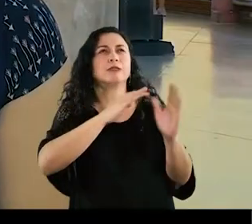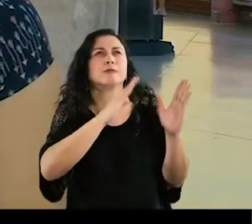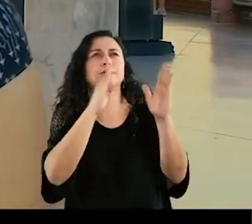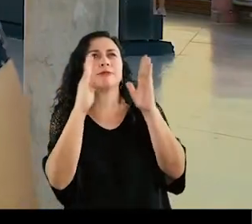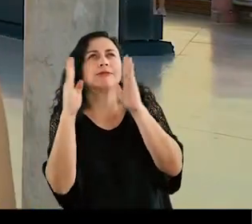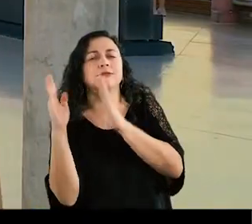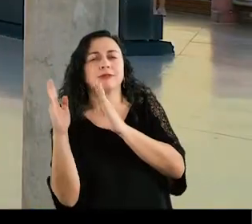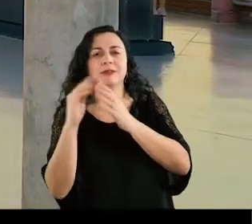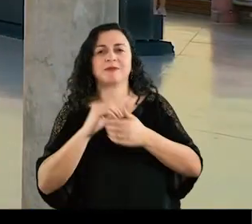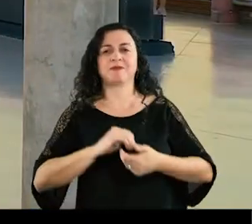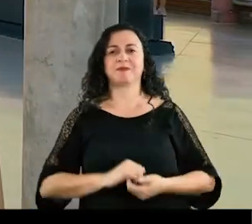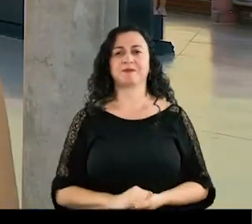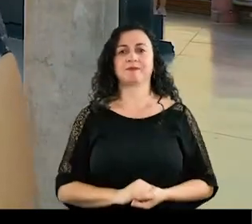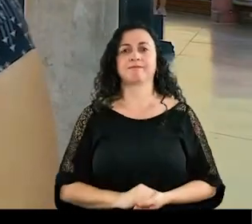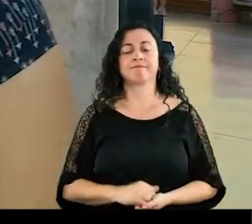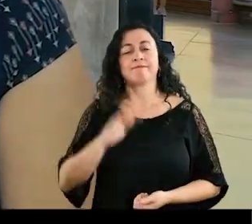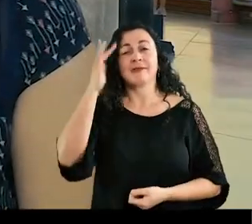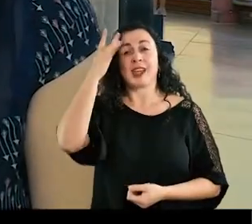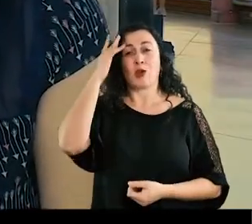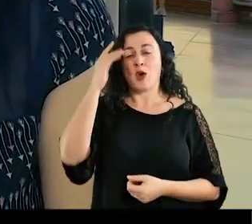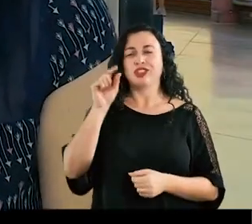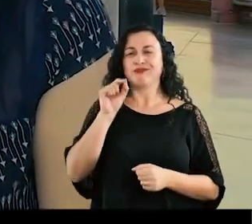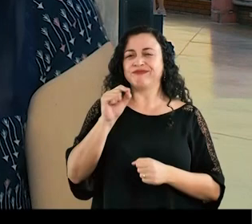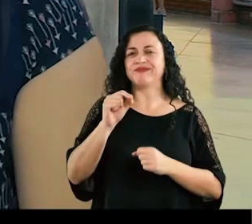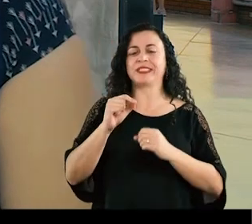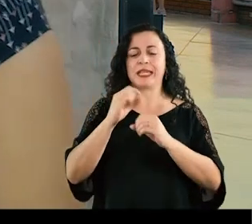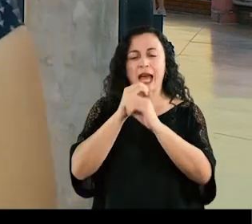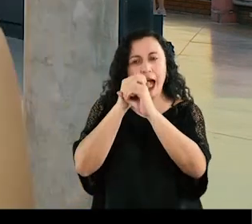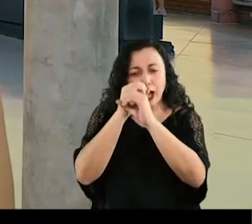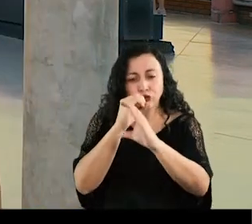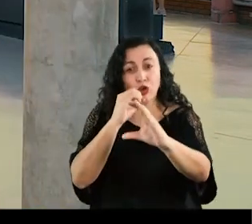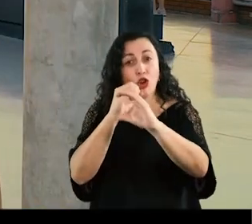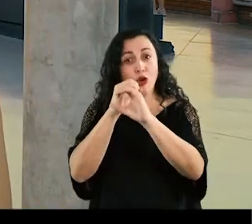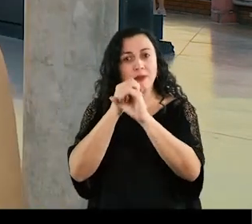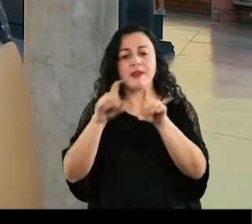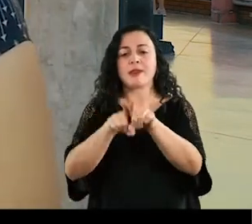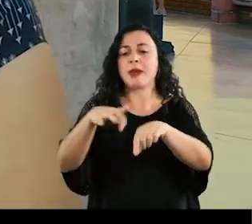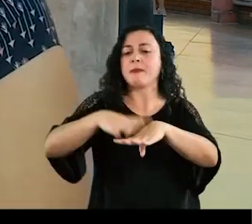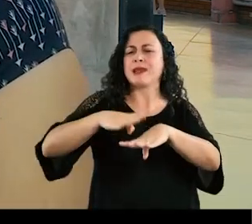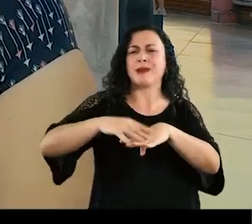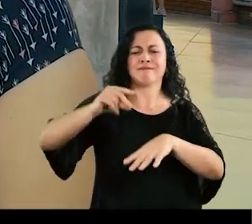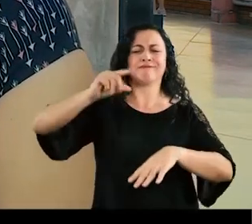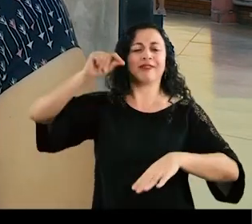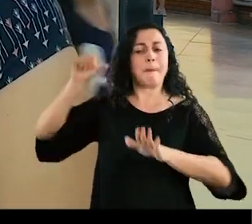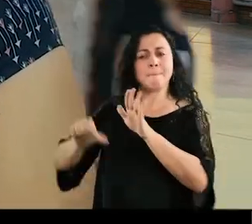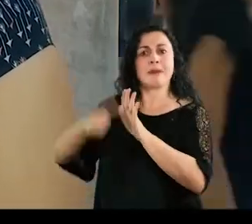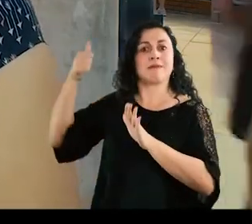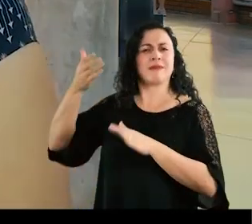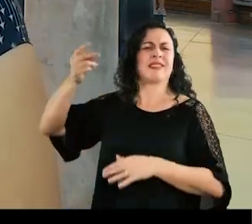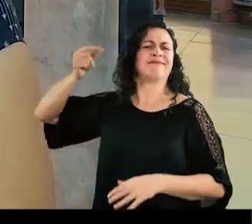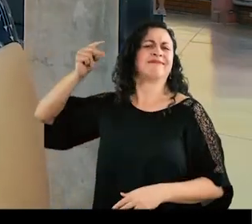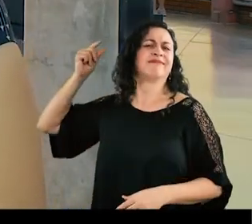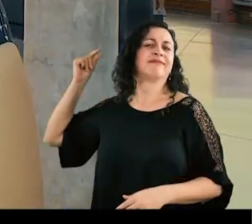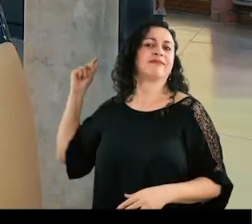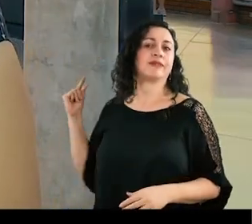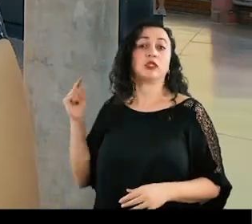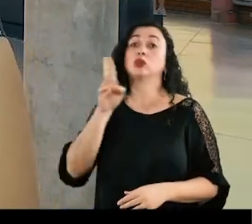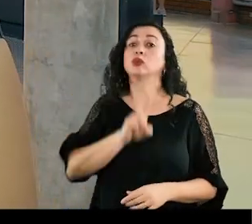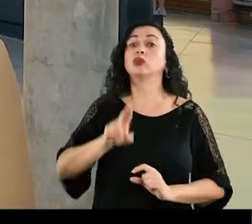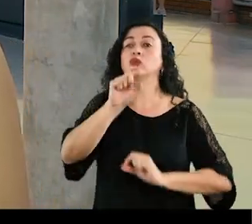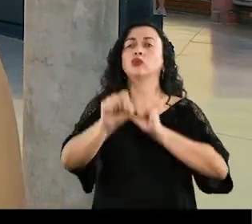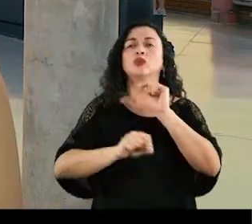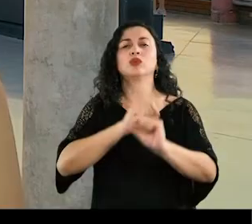acho que a astronomia, assim, junto com a matemática, foi uma das primeiras ciências e antigamente era